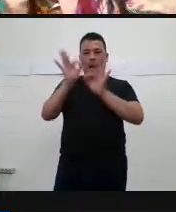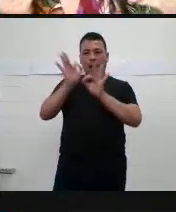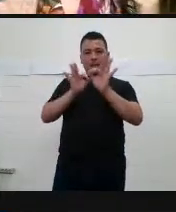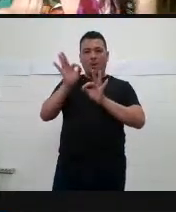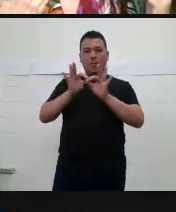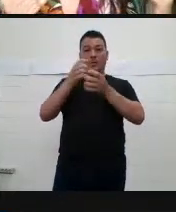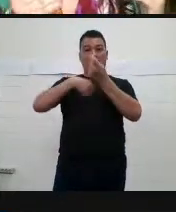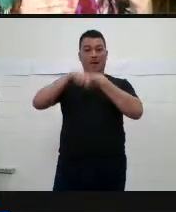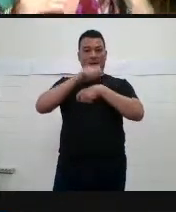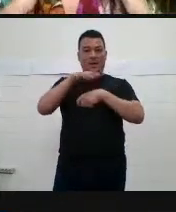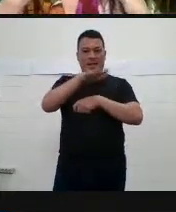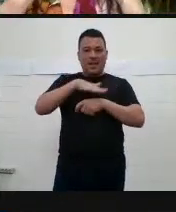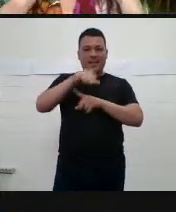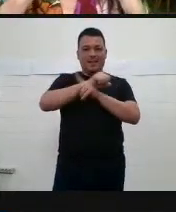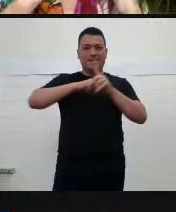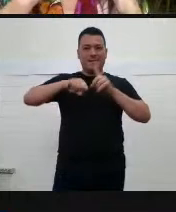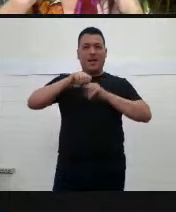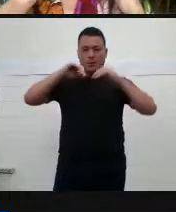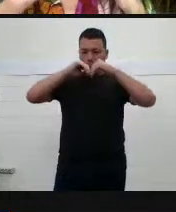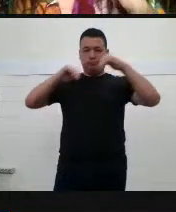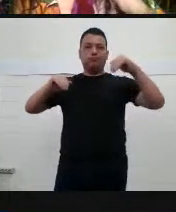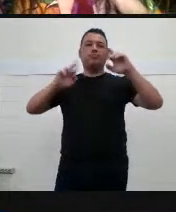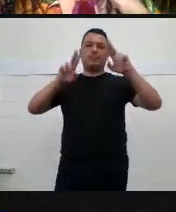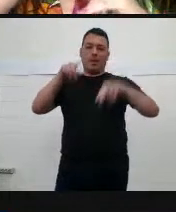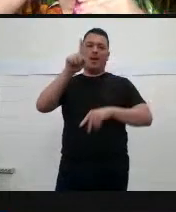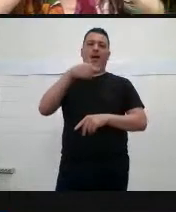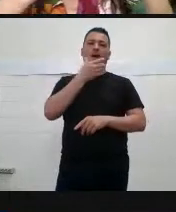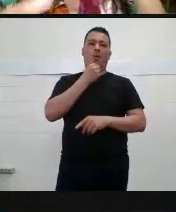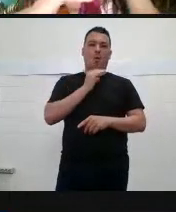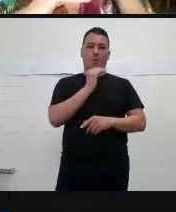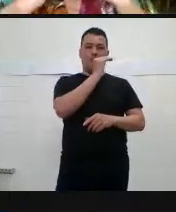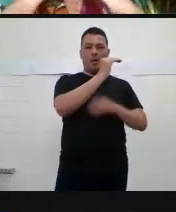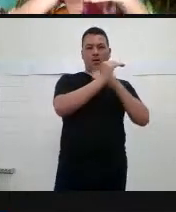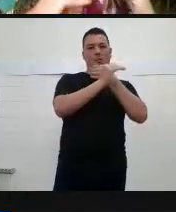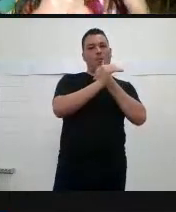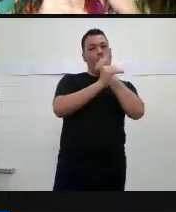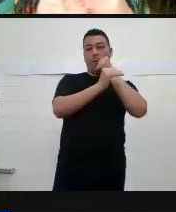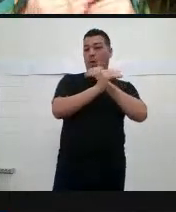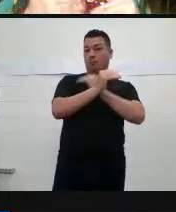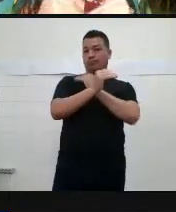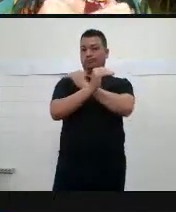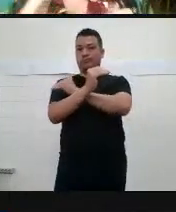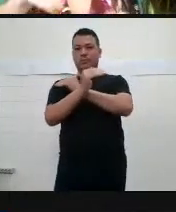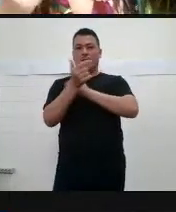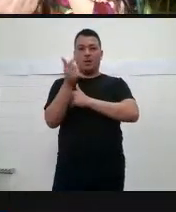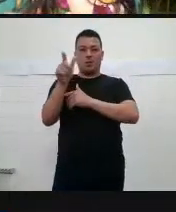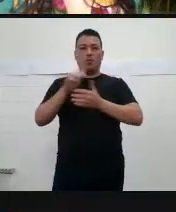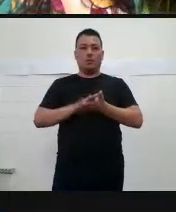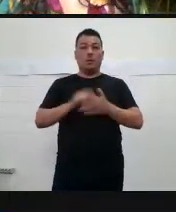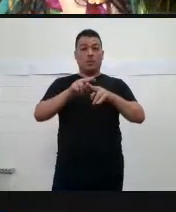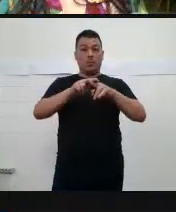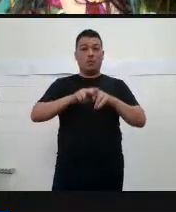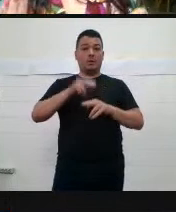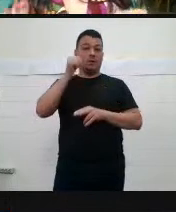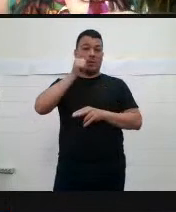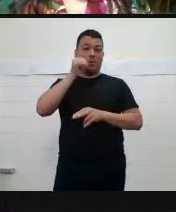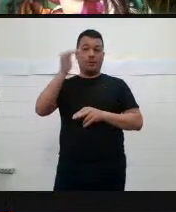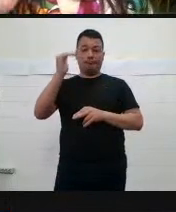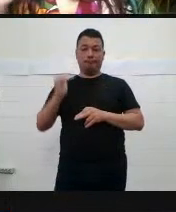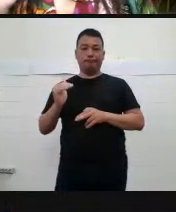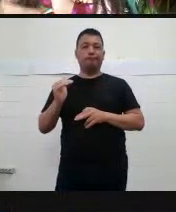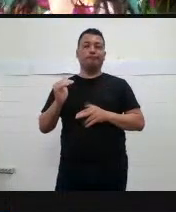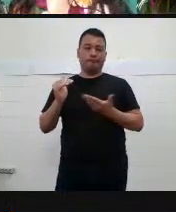aí, de alguma maneira, a suposta inferioridade do feminino iria se